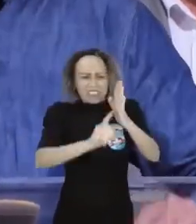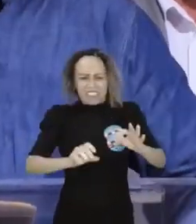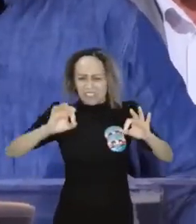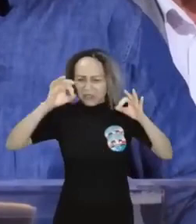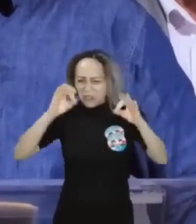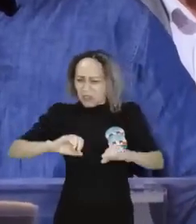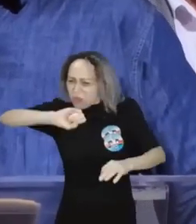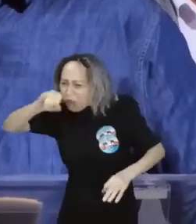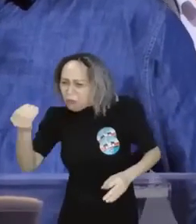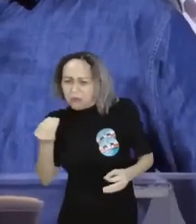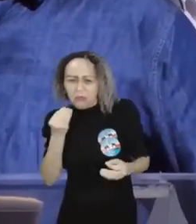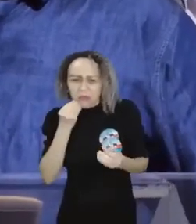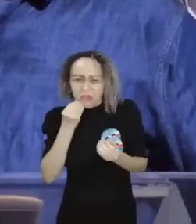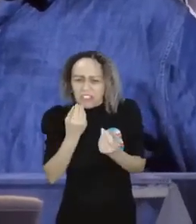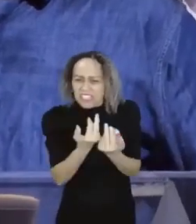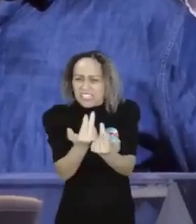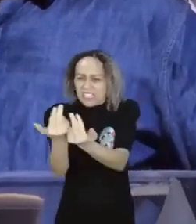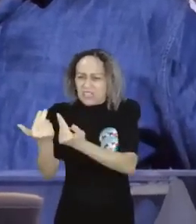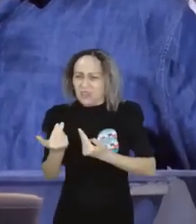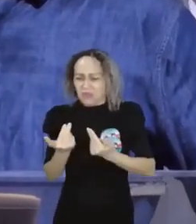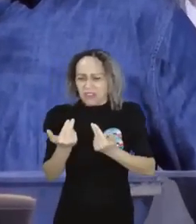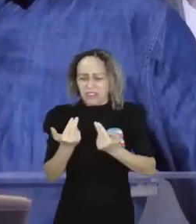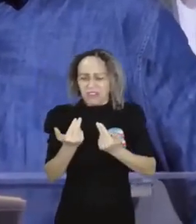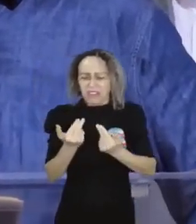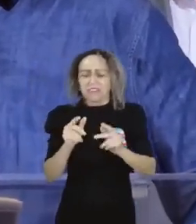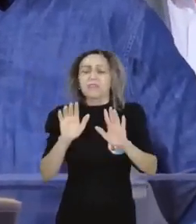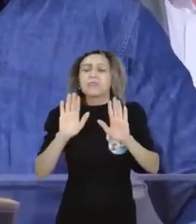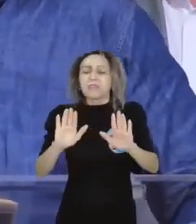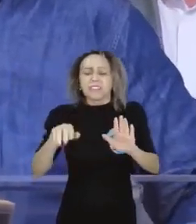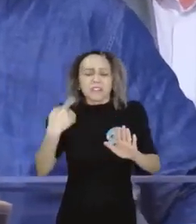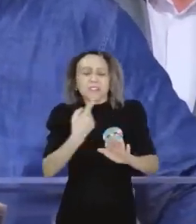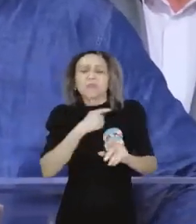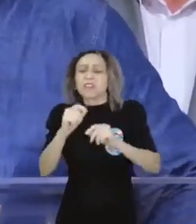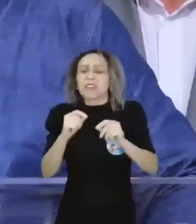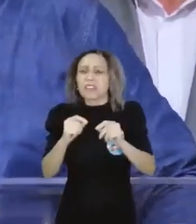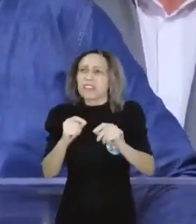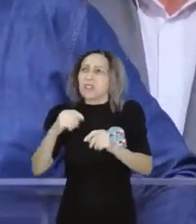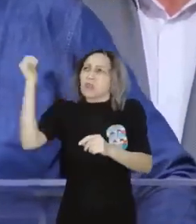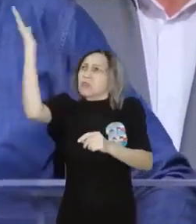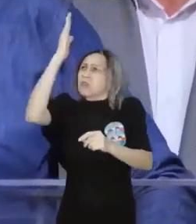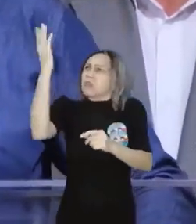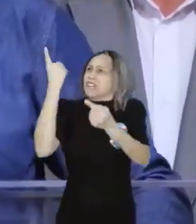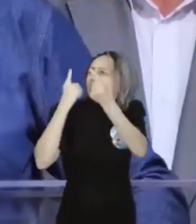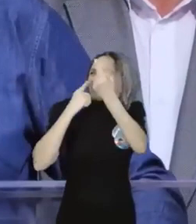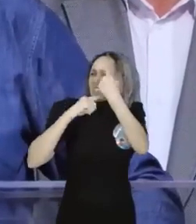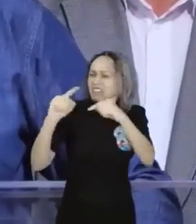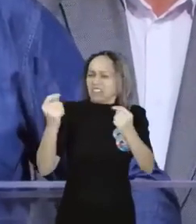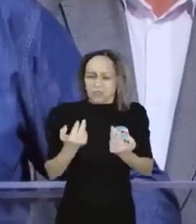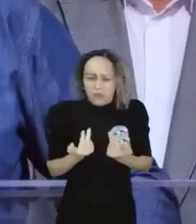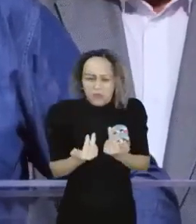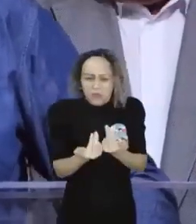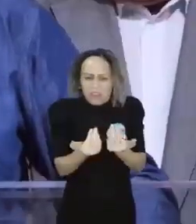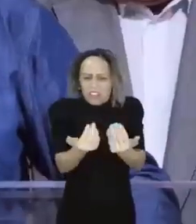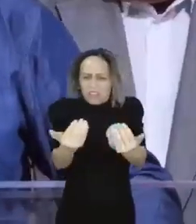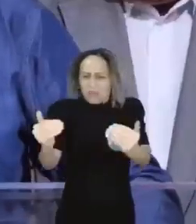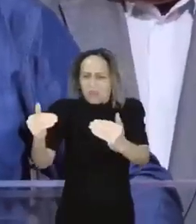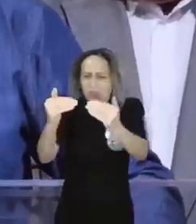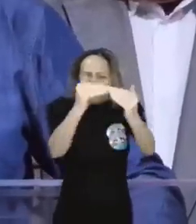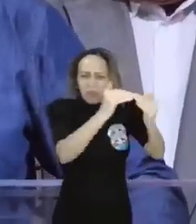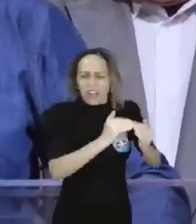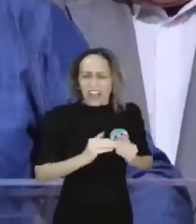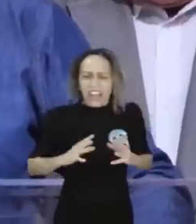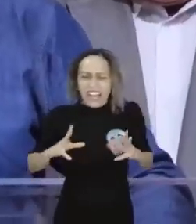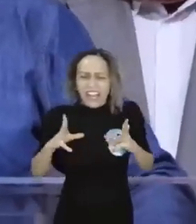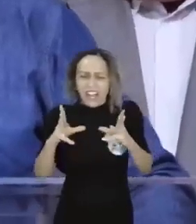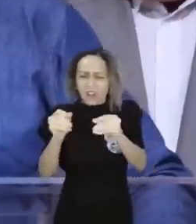Só assim seremos capazes de construir um país de todos, um Brasil igualitário, cuja